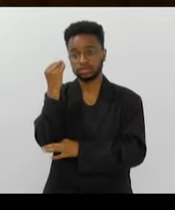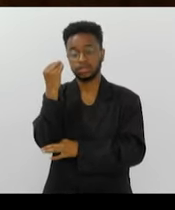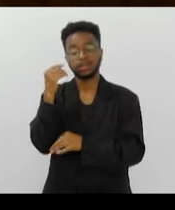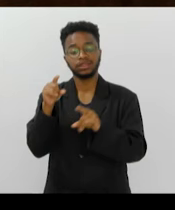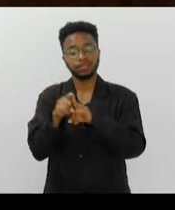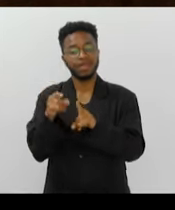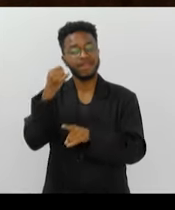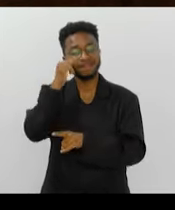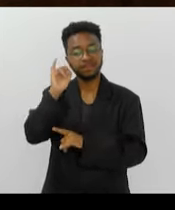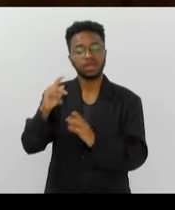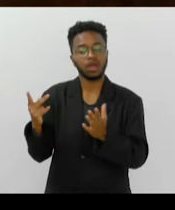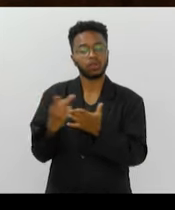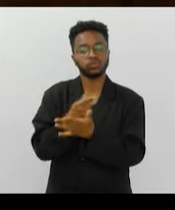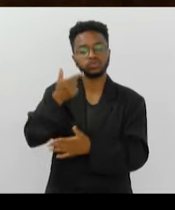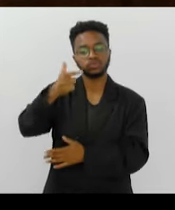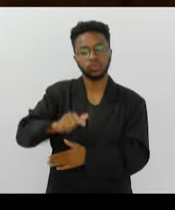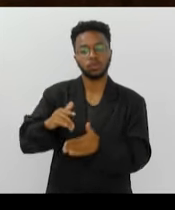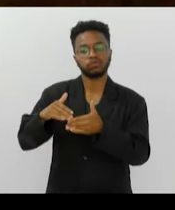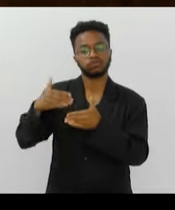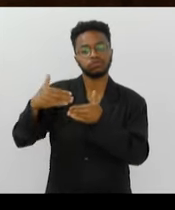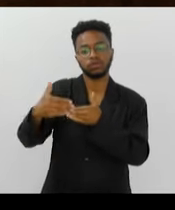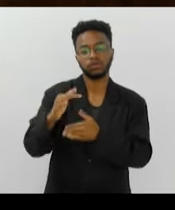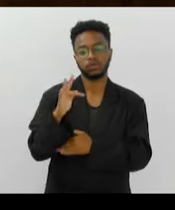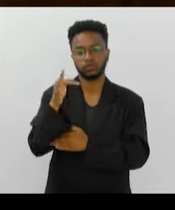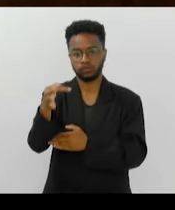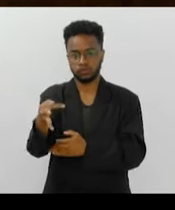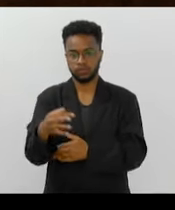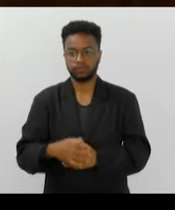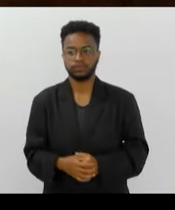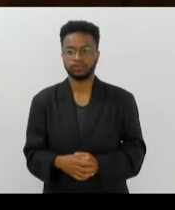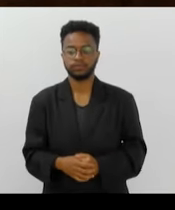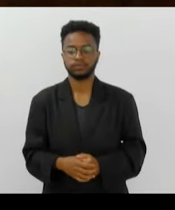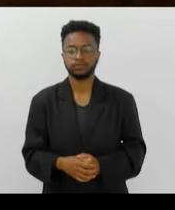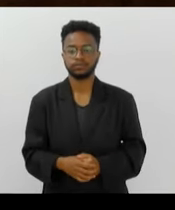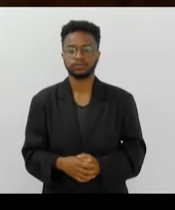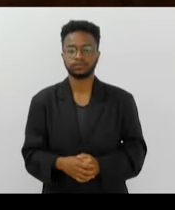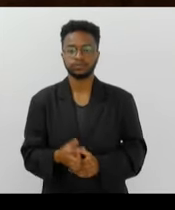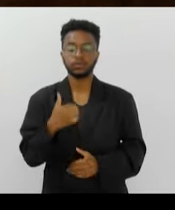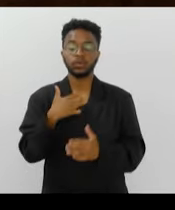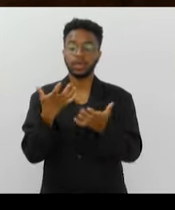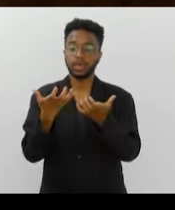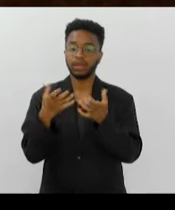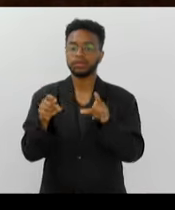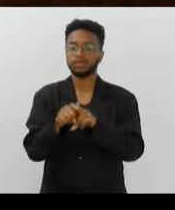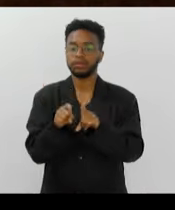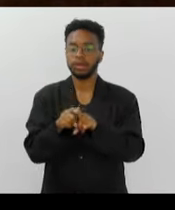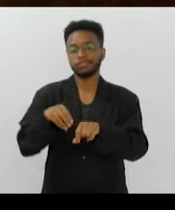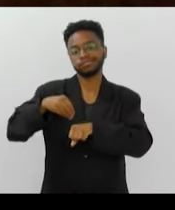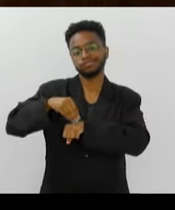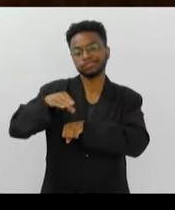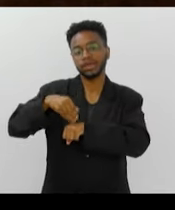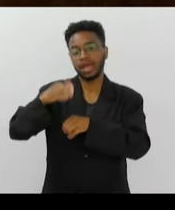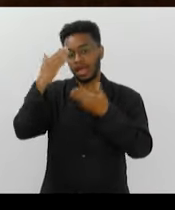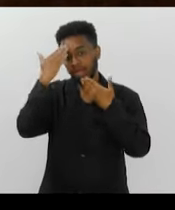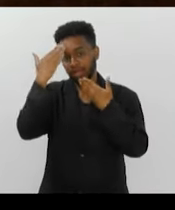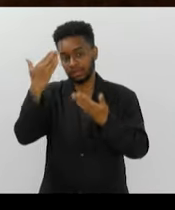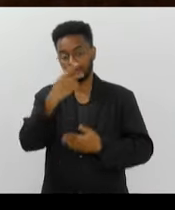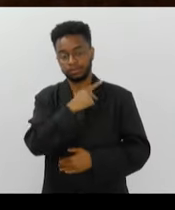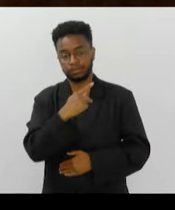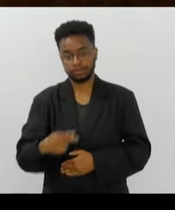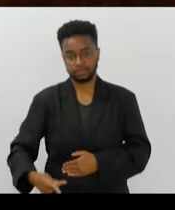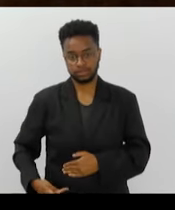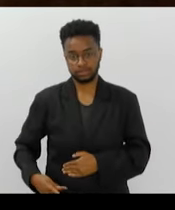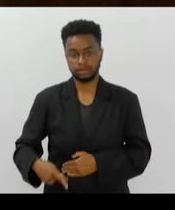nunca mais aconteça no nosso país e deixar aqui esta mensagem de agradecimento ao Presidente